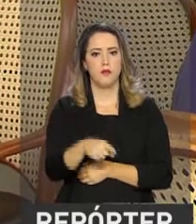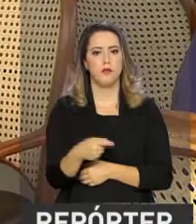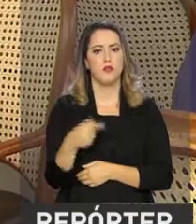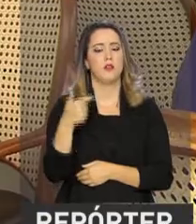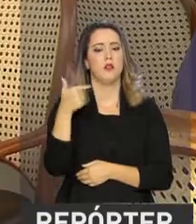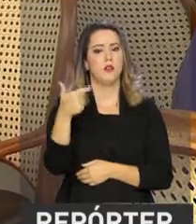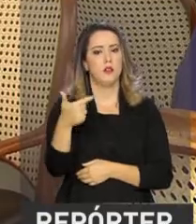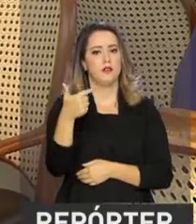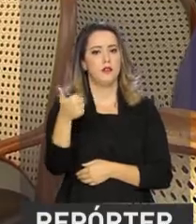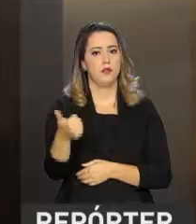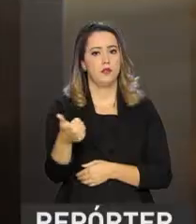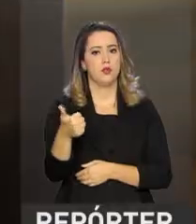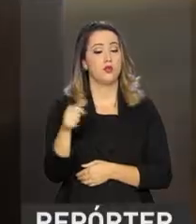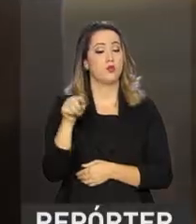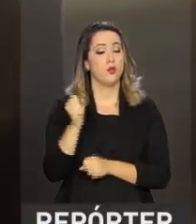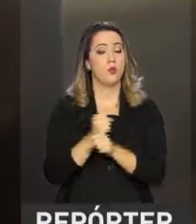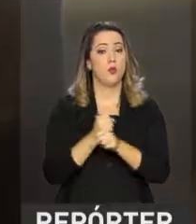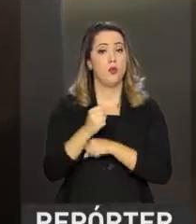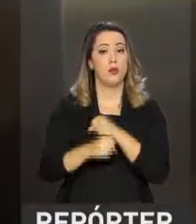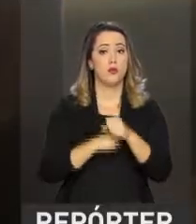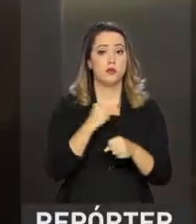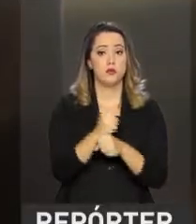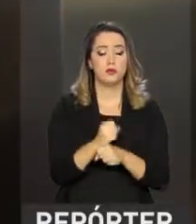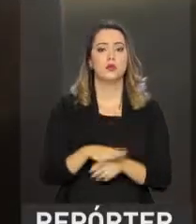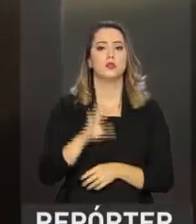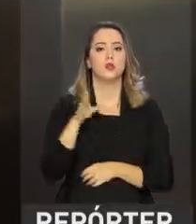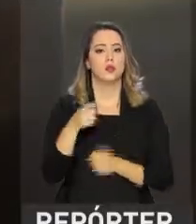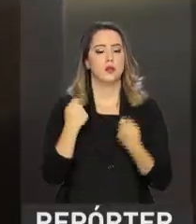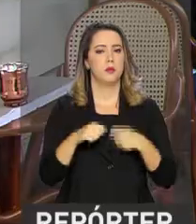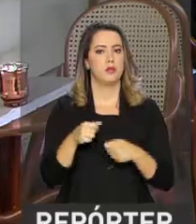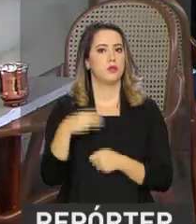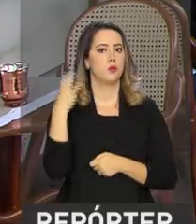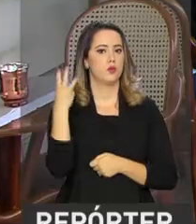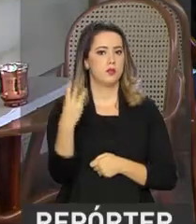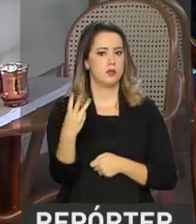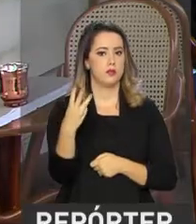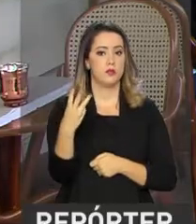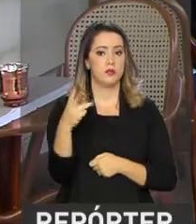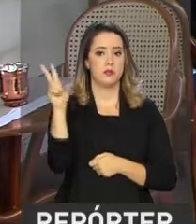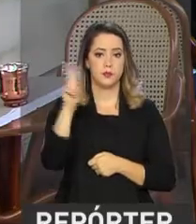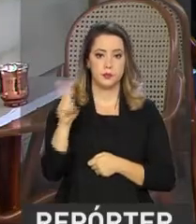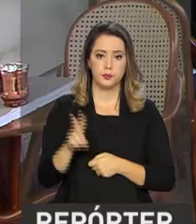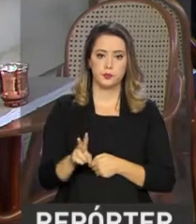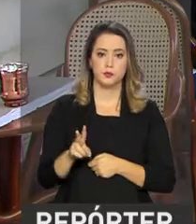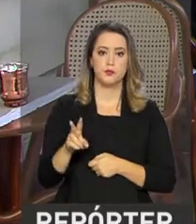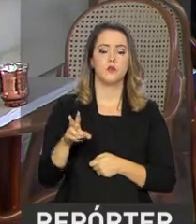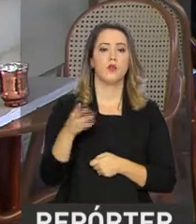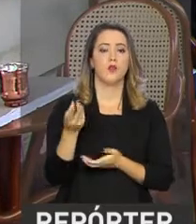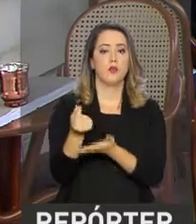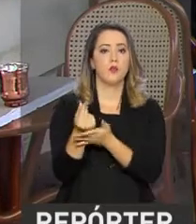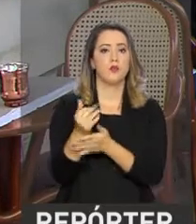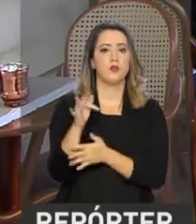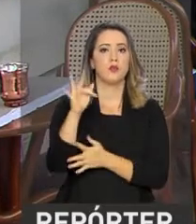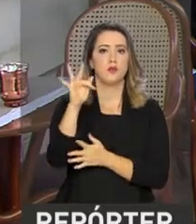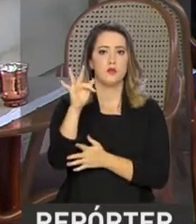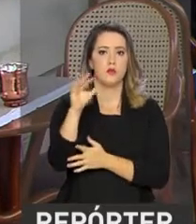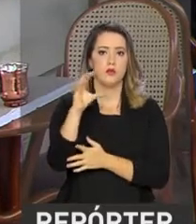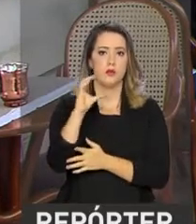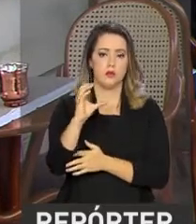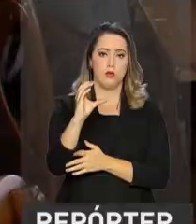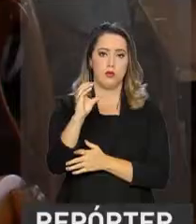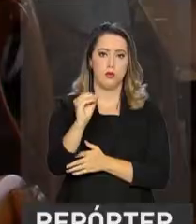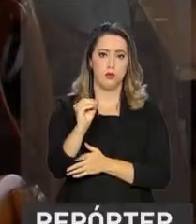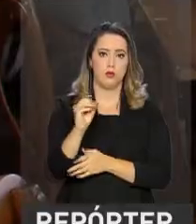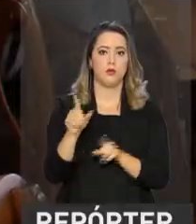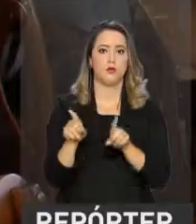21 anos de existência recorreu pelo menos três vezes aos recursos do fundo constitucional de financiamento do centro-oeste